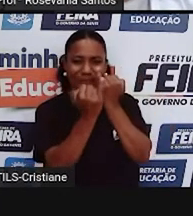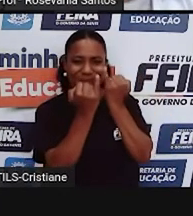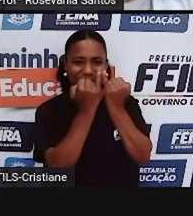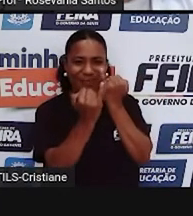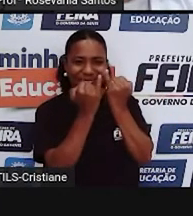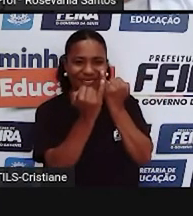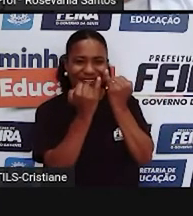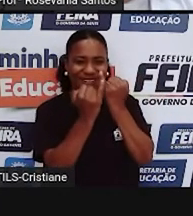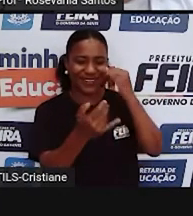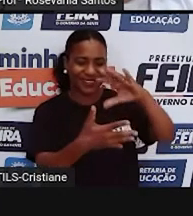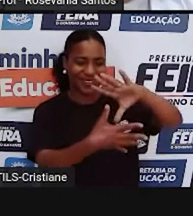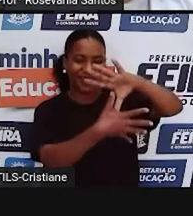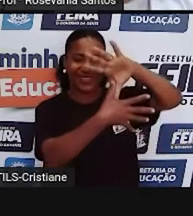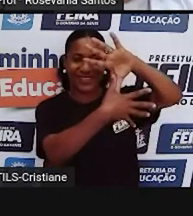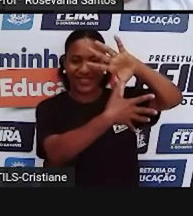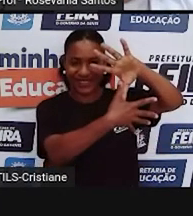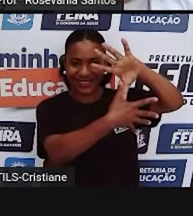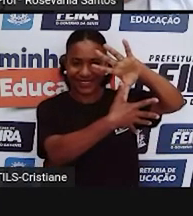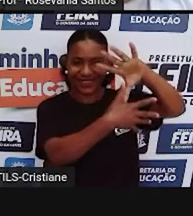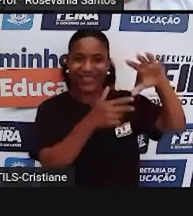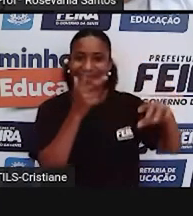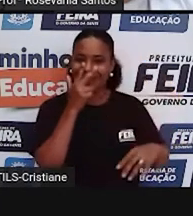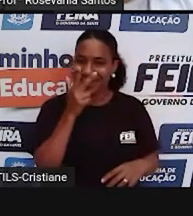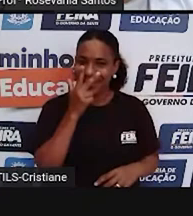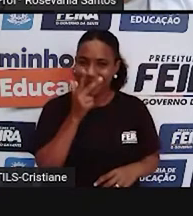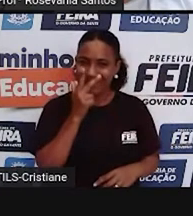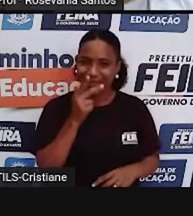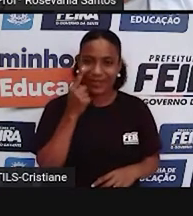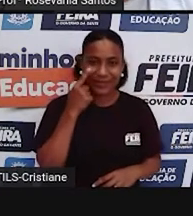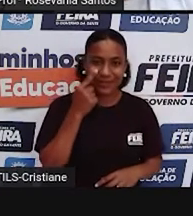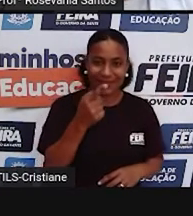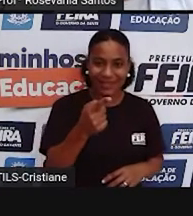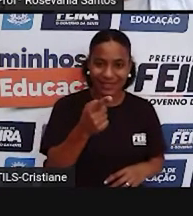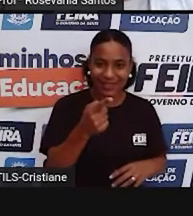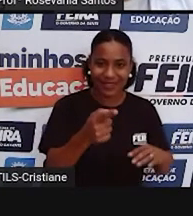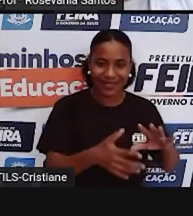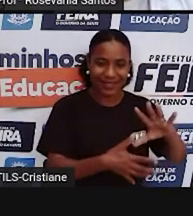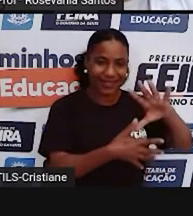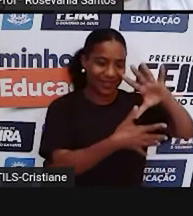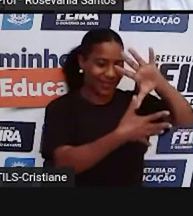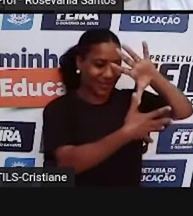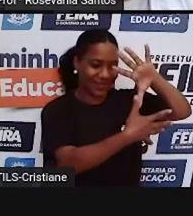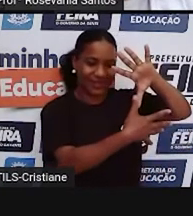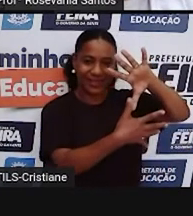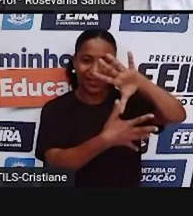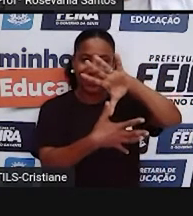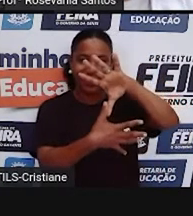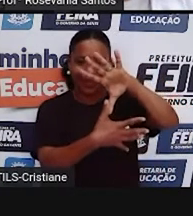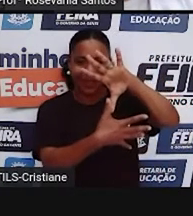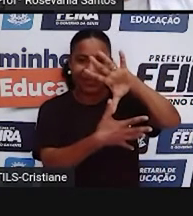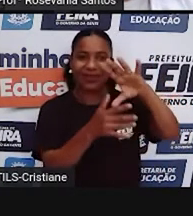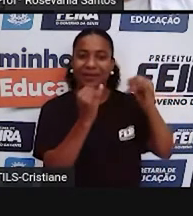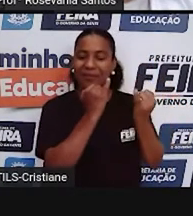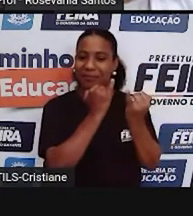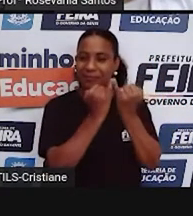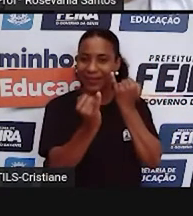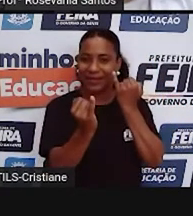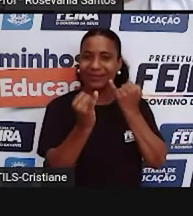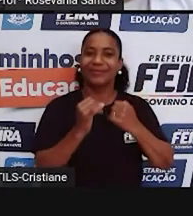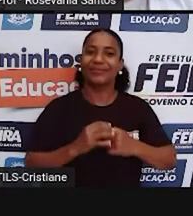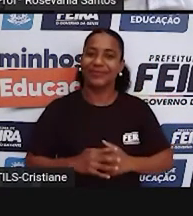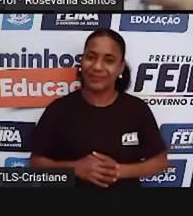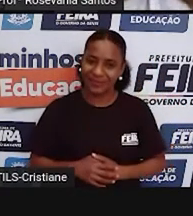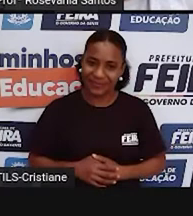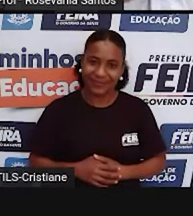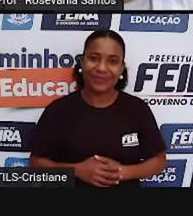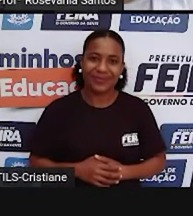mesmo ao que a gente tem hoje. Era eles aqui, ó, separadamente, o continente americano. Isso tudo, gente, era feito,